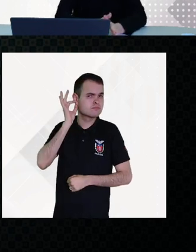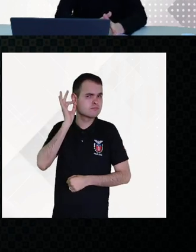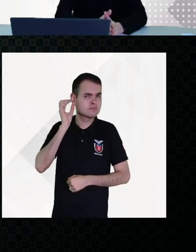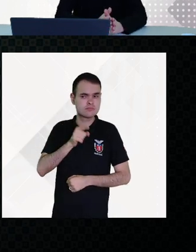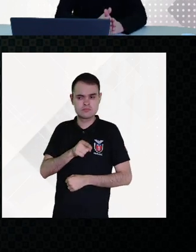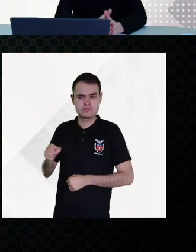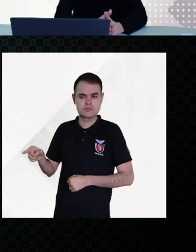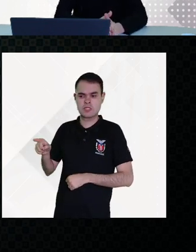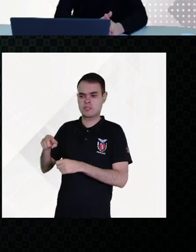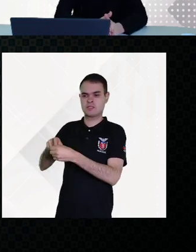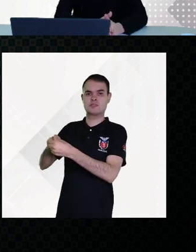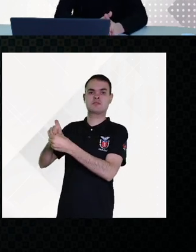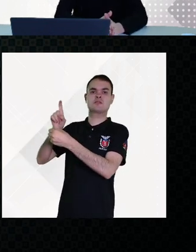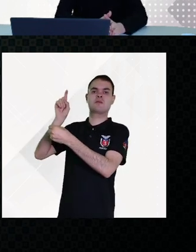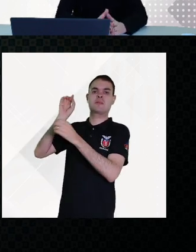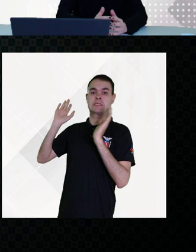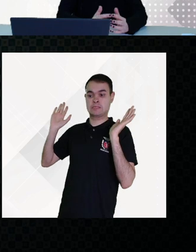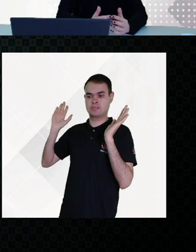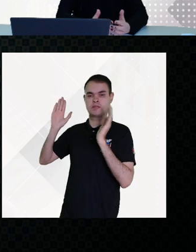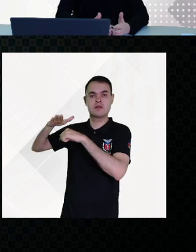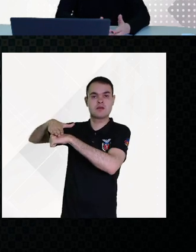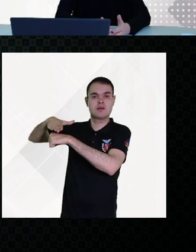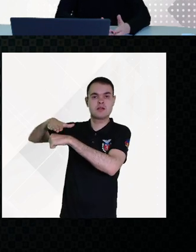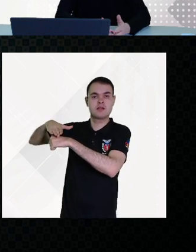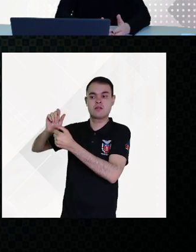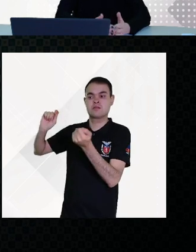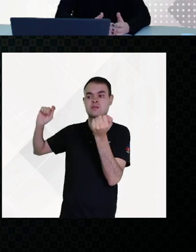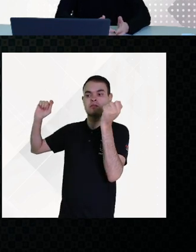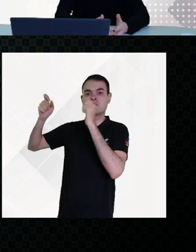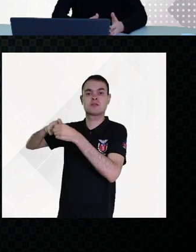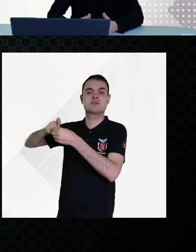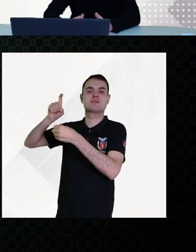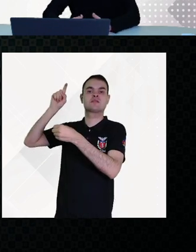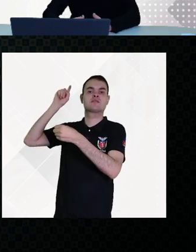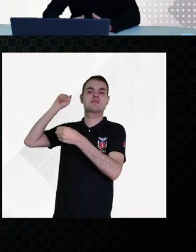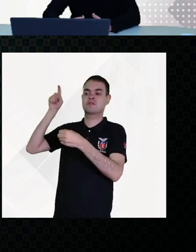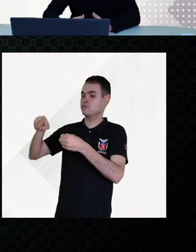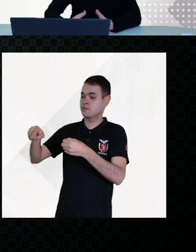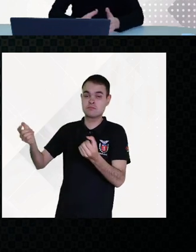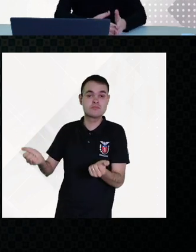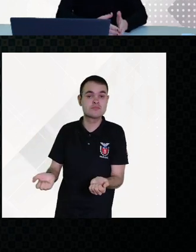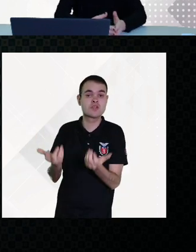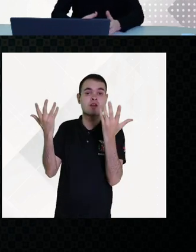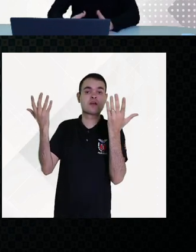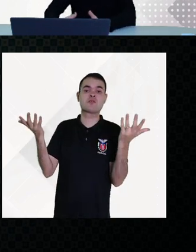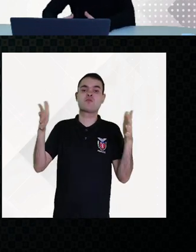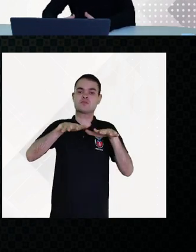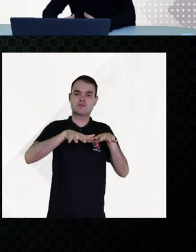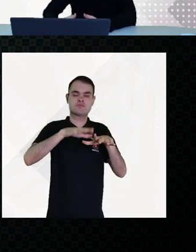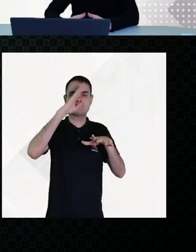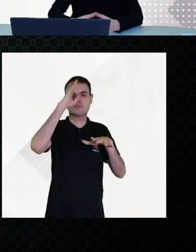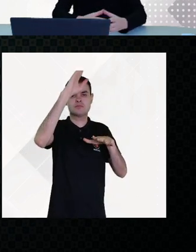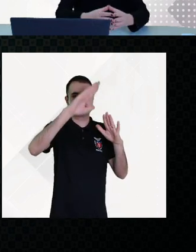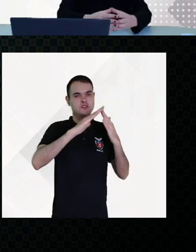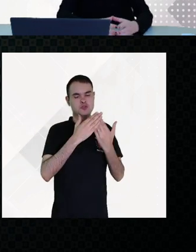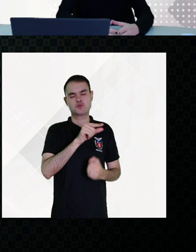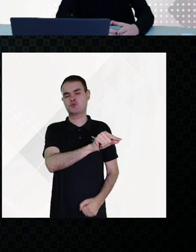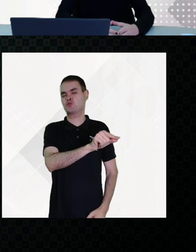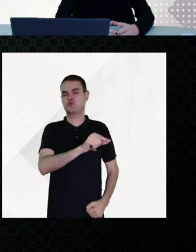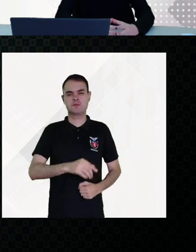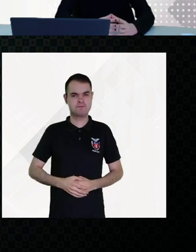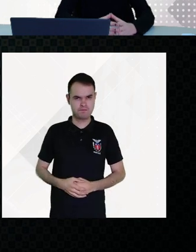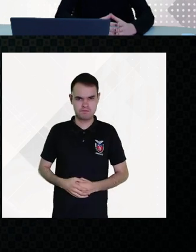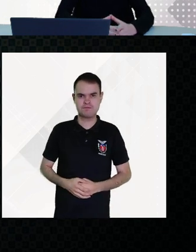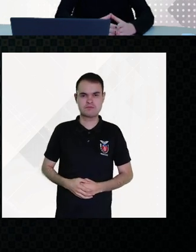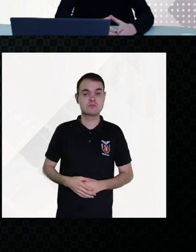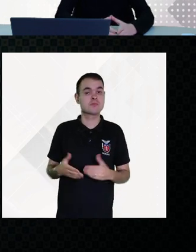essa independência, essa autonomia vem, o que gera a inclusão, né? Principalmente a inclusão escolar. Então, com aquele